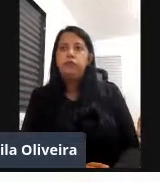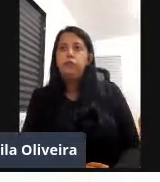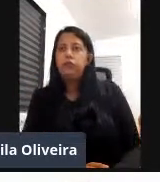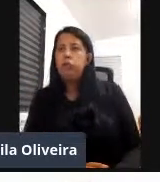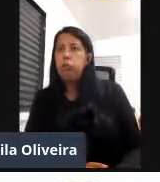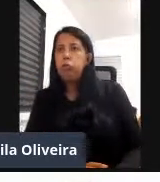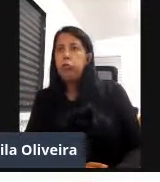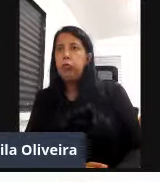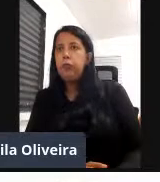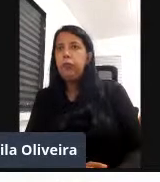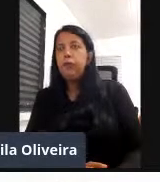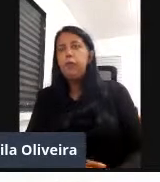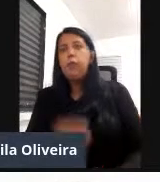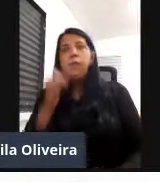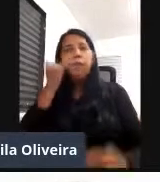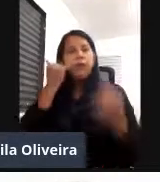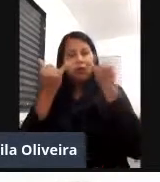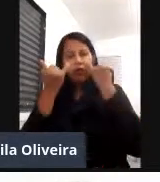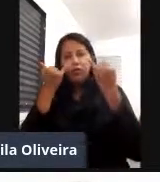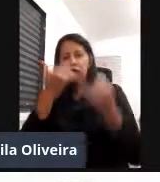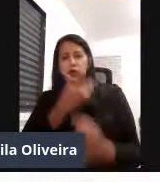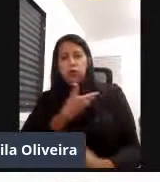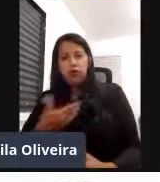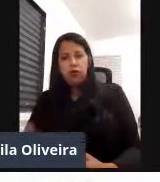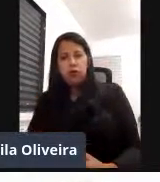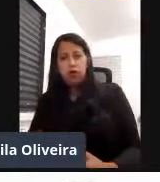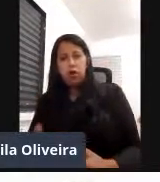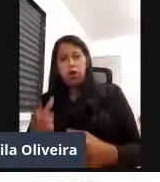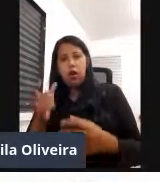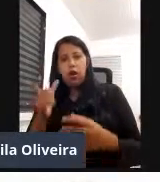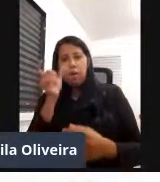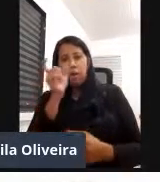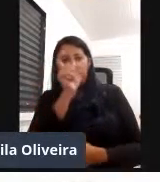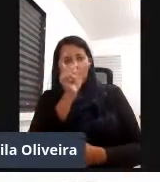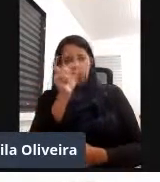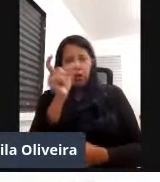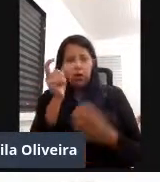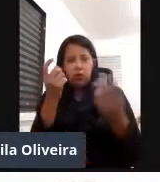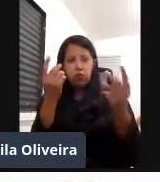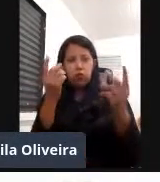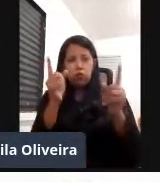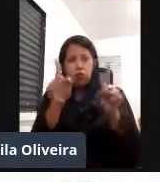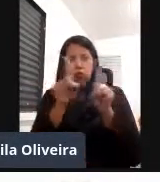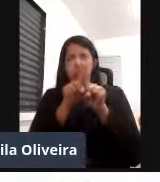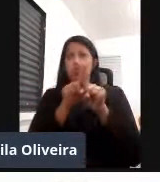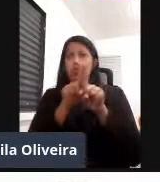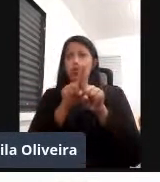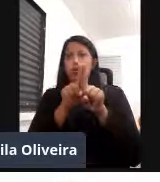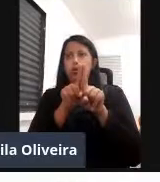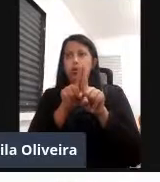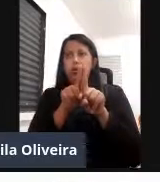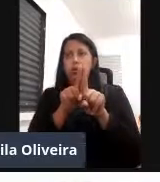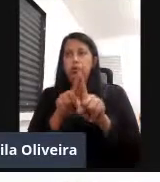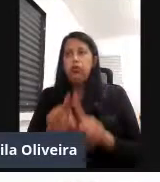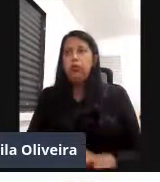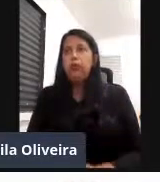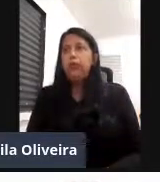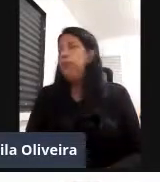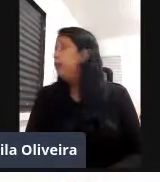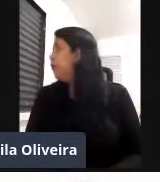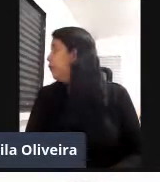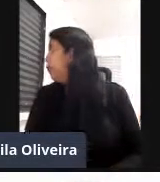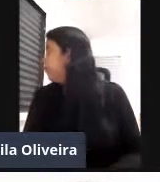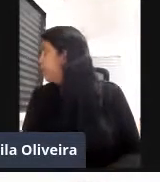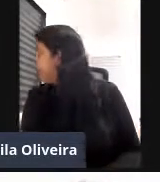como é uma expressão composta, vamos dizer assim, são duas palavras, isso quer dizer que a